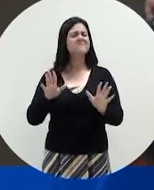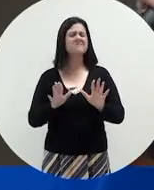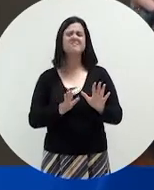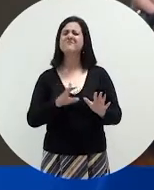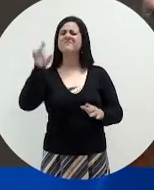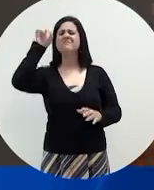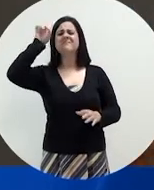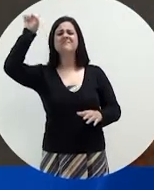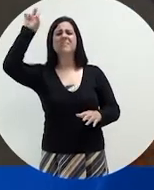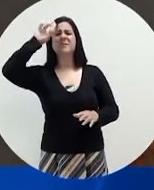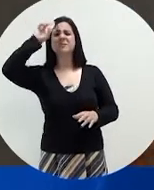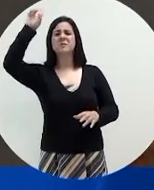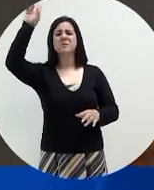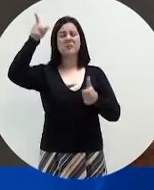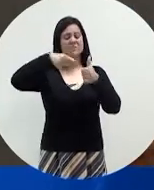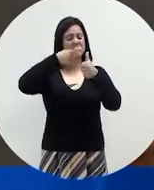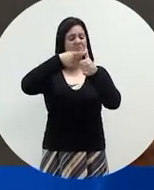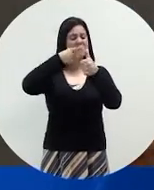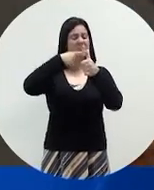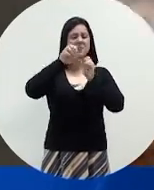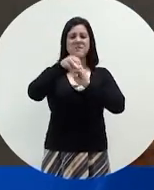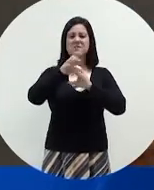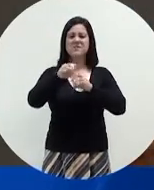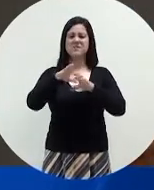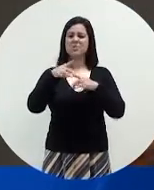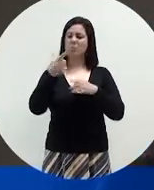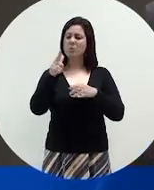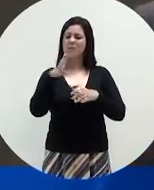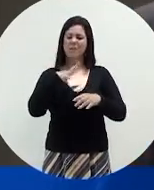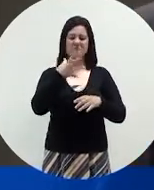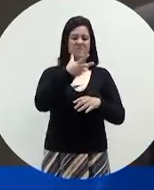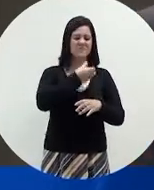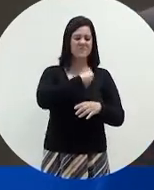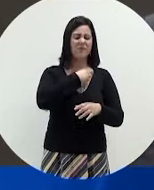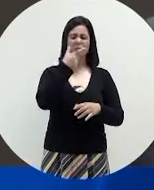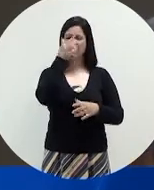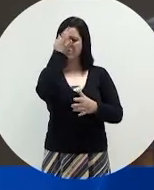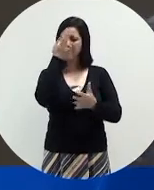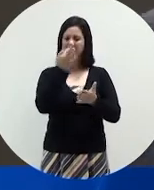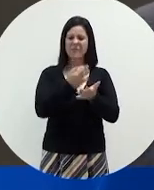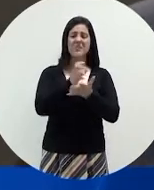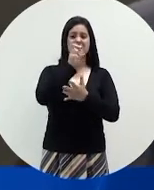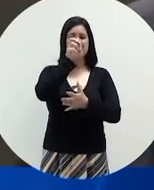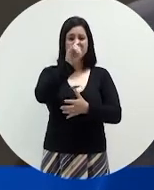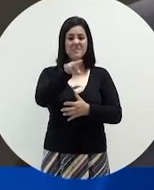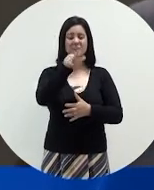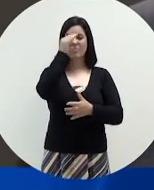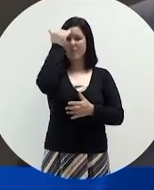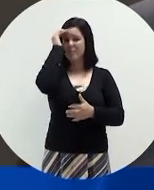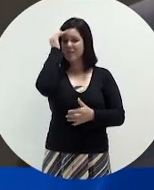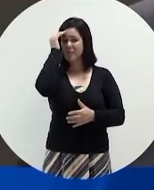seja, olhar para cima e dizer: ó Deus, o negócio é o seguinte, quem manda aqui sou eu. Mas é isso que a gente faz.